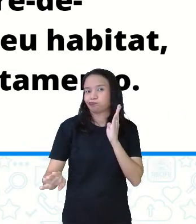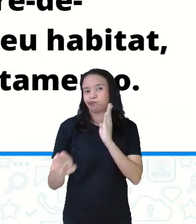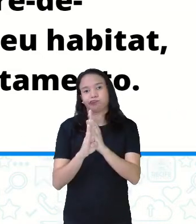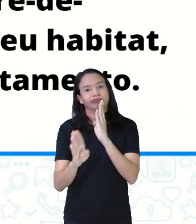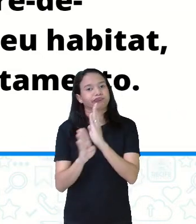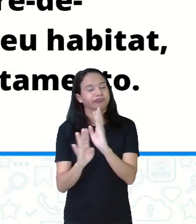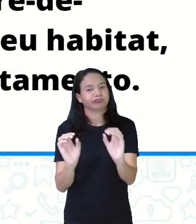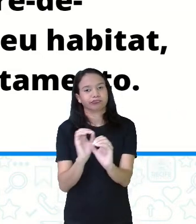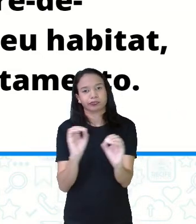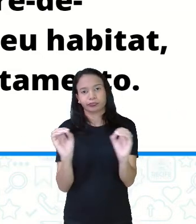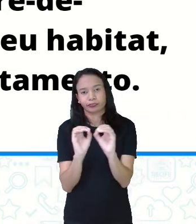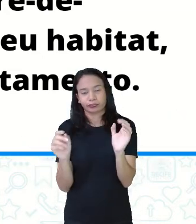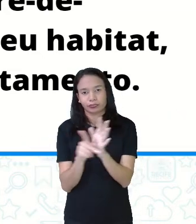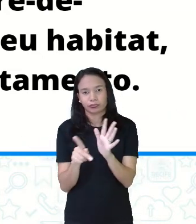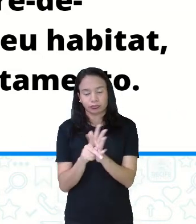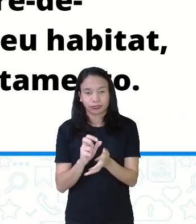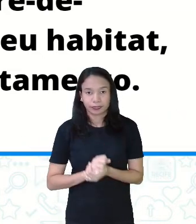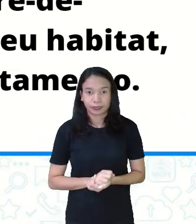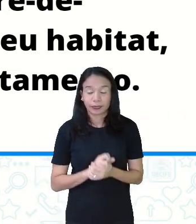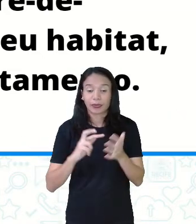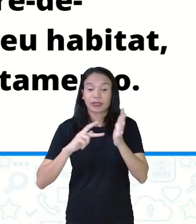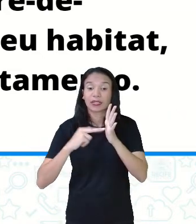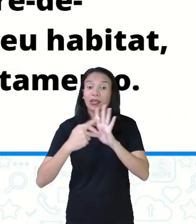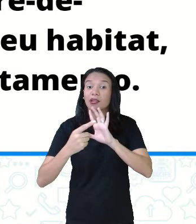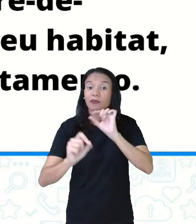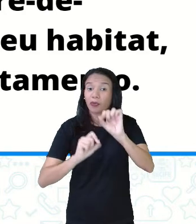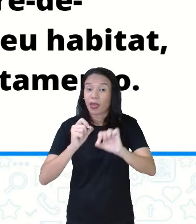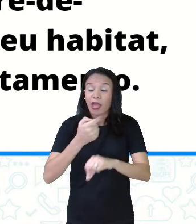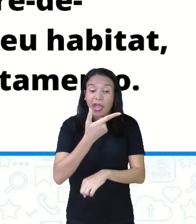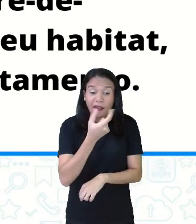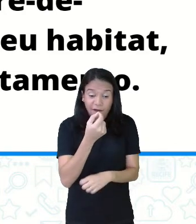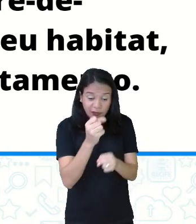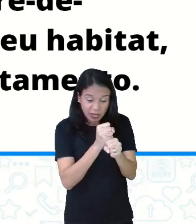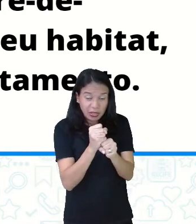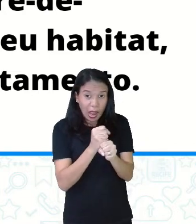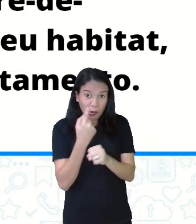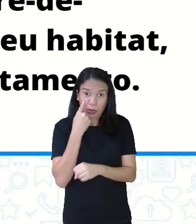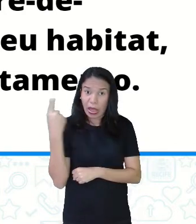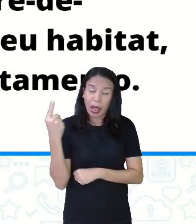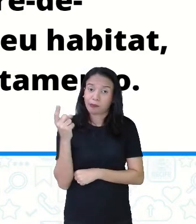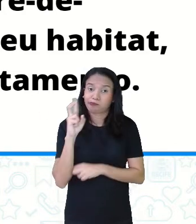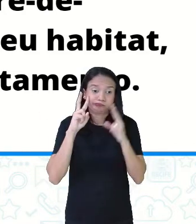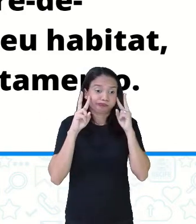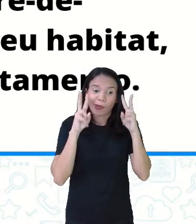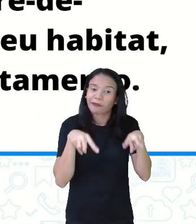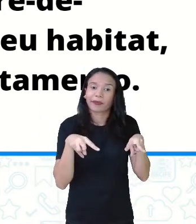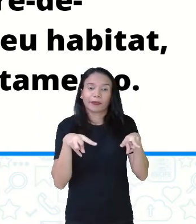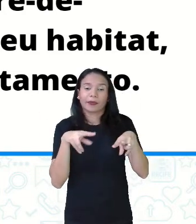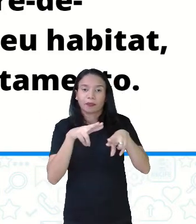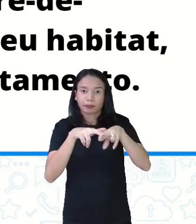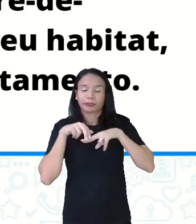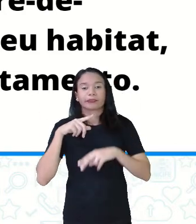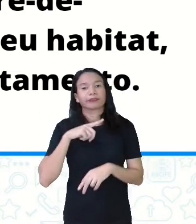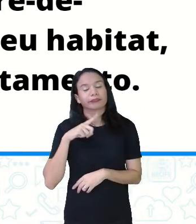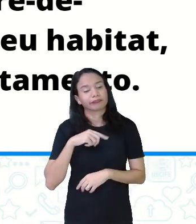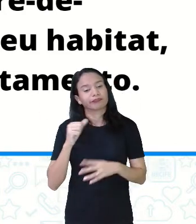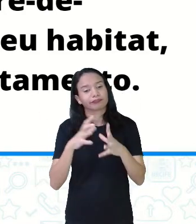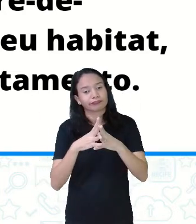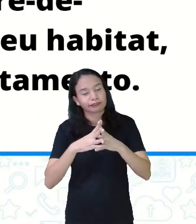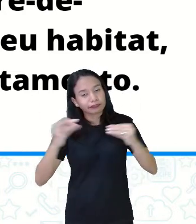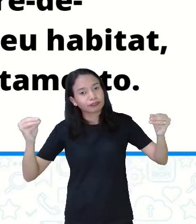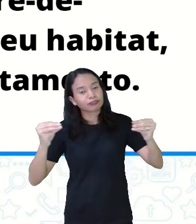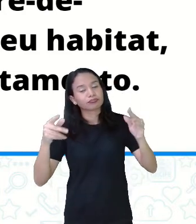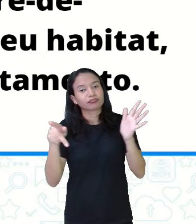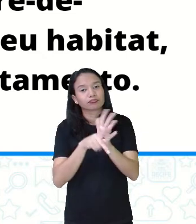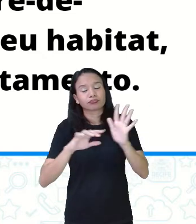registros de sua presença nas florestas. Ou seja, gente, 20 anos que essa coruja não é vista. A razão para que o